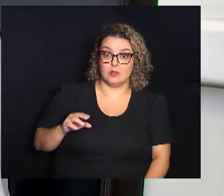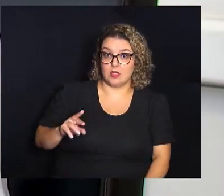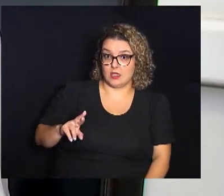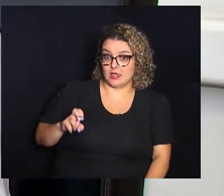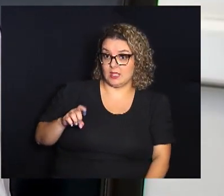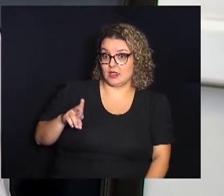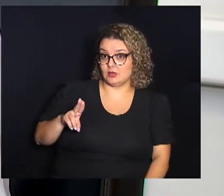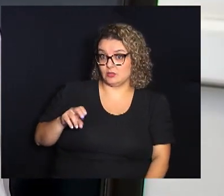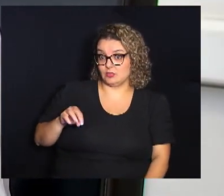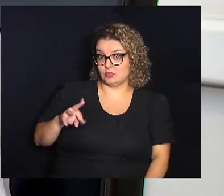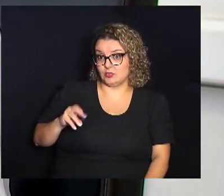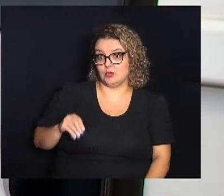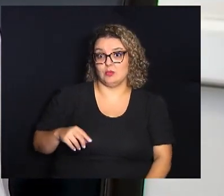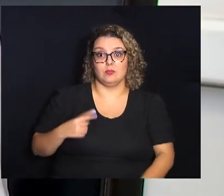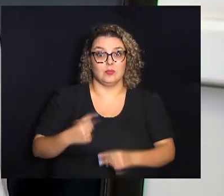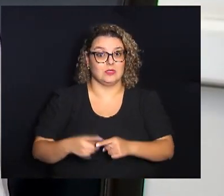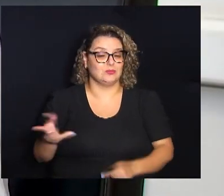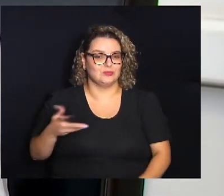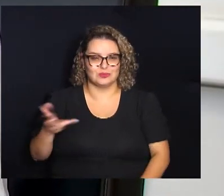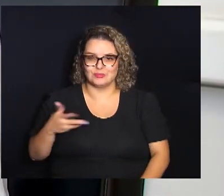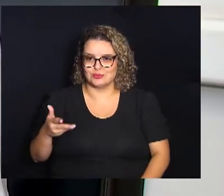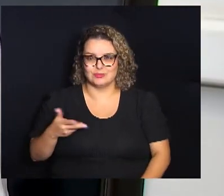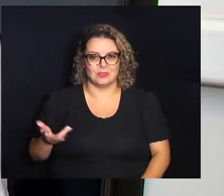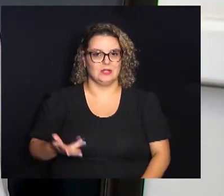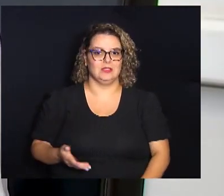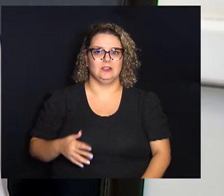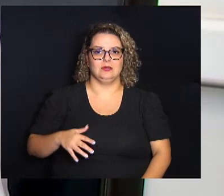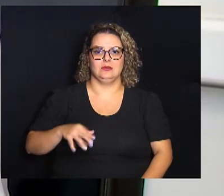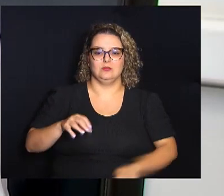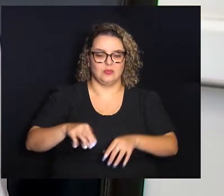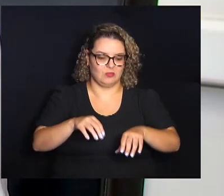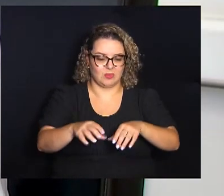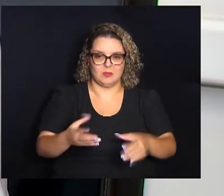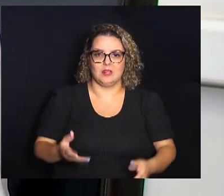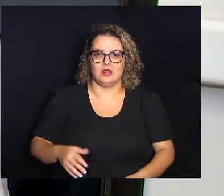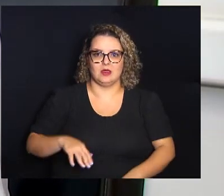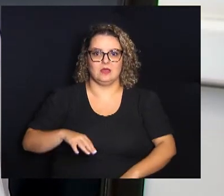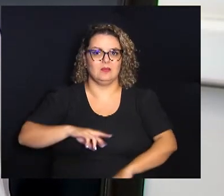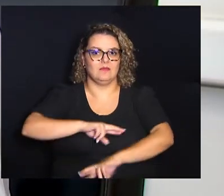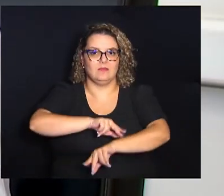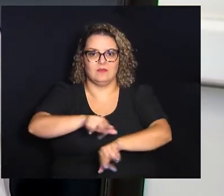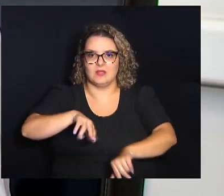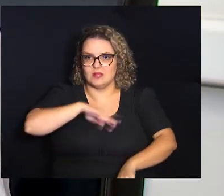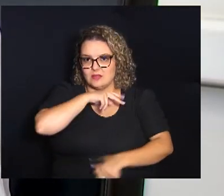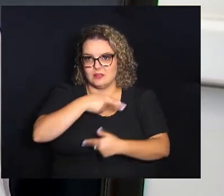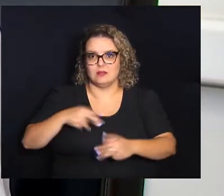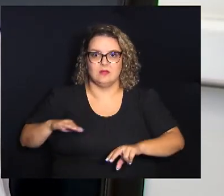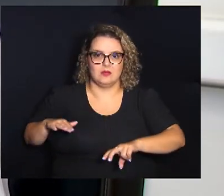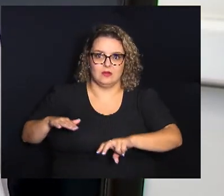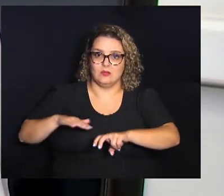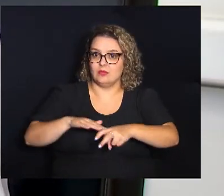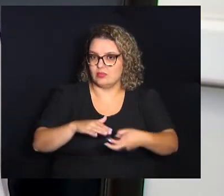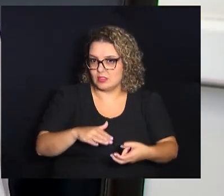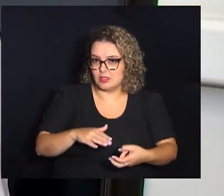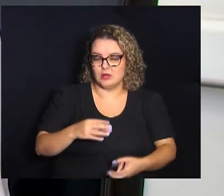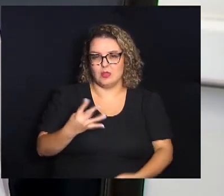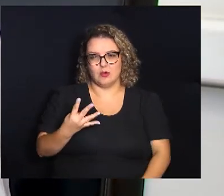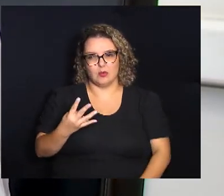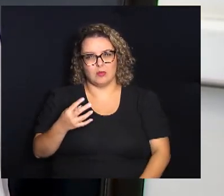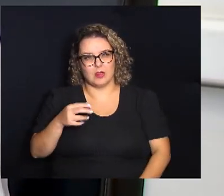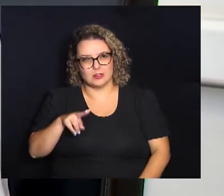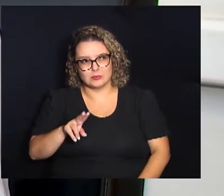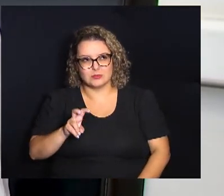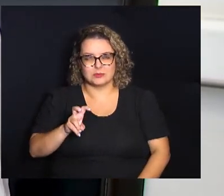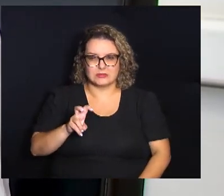o pessoal tem corrido demais, tem muitos animais sendo atropelados ali. Nós já tivemos uns 4, 5